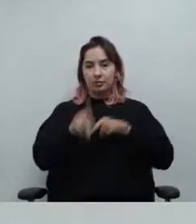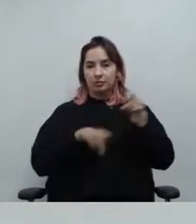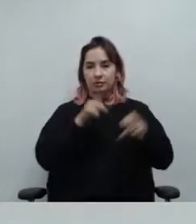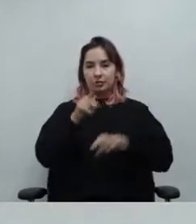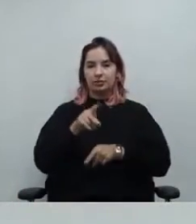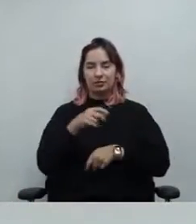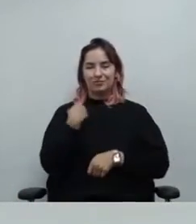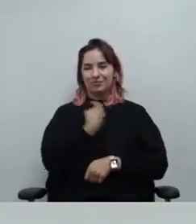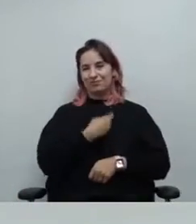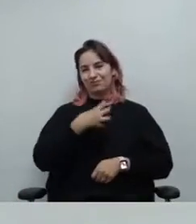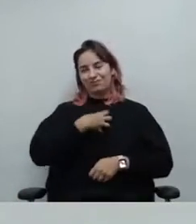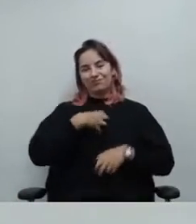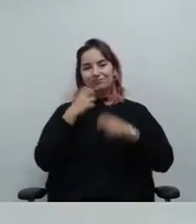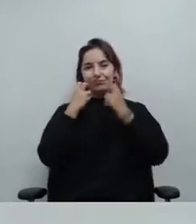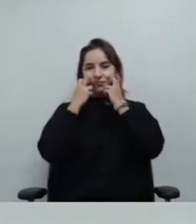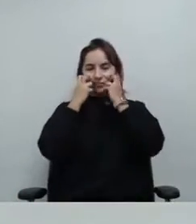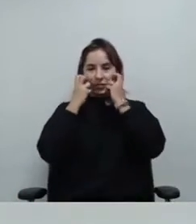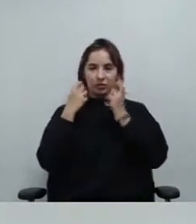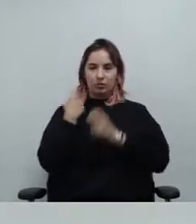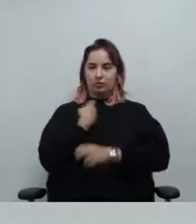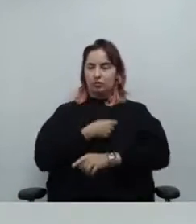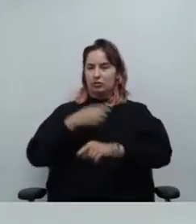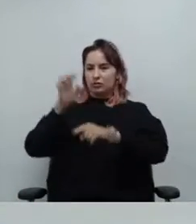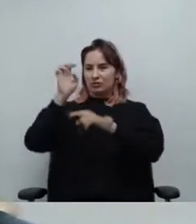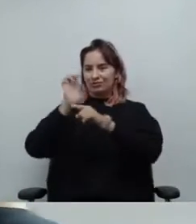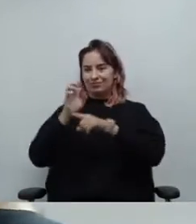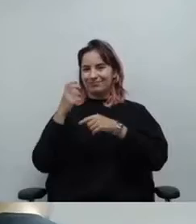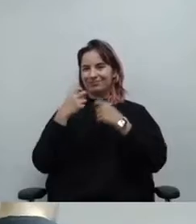nos envergonha. Nosso Estado nos